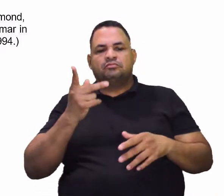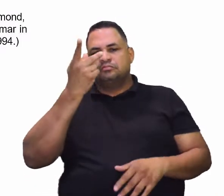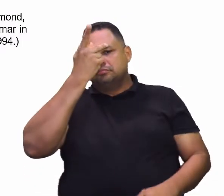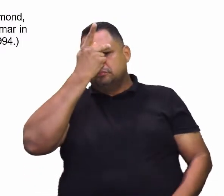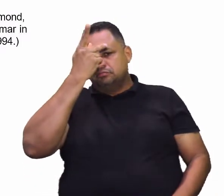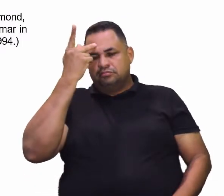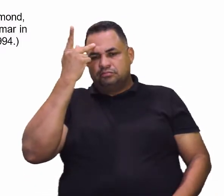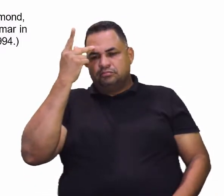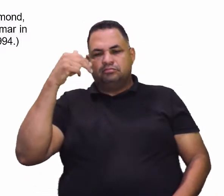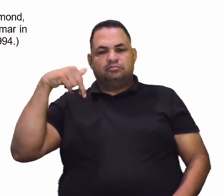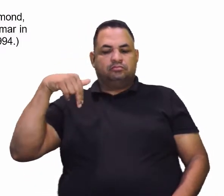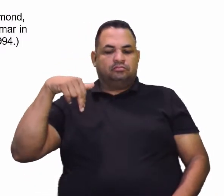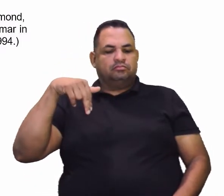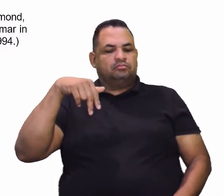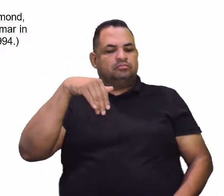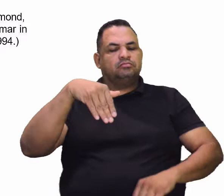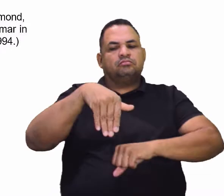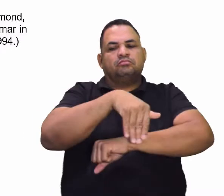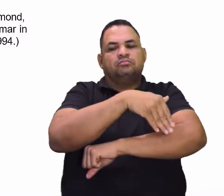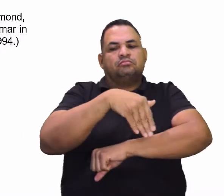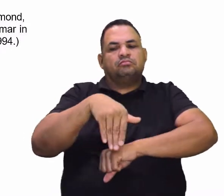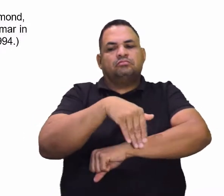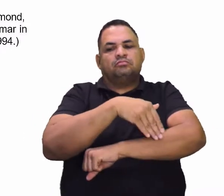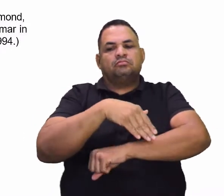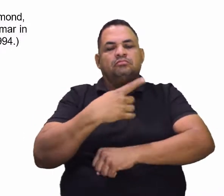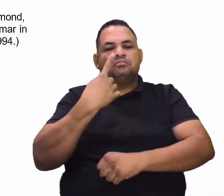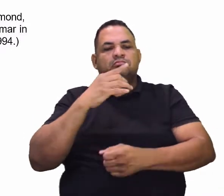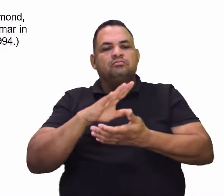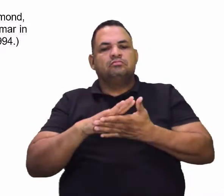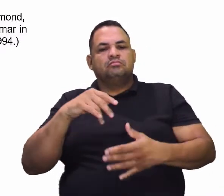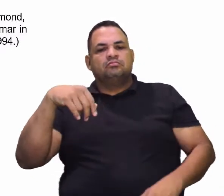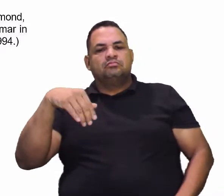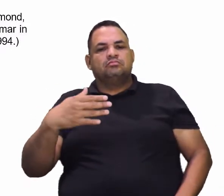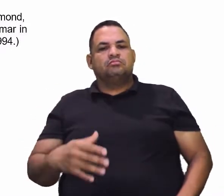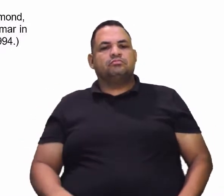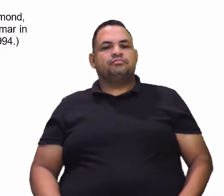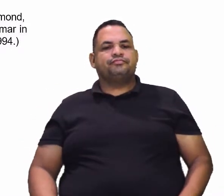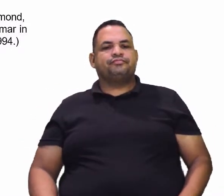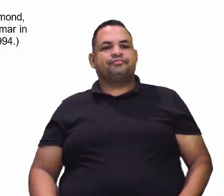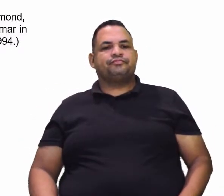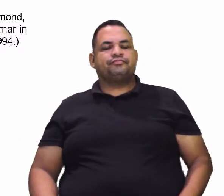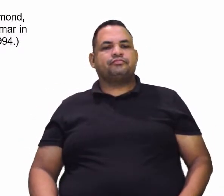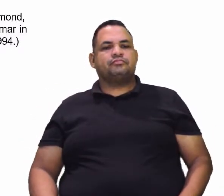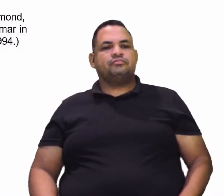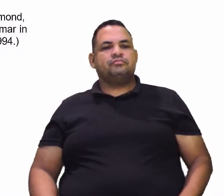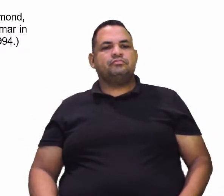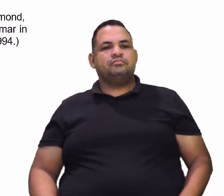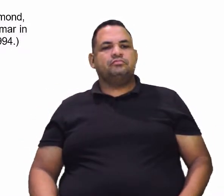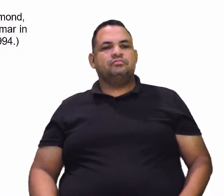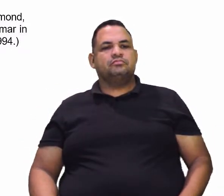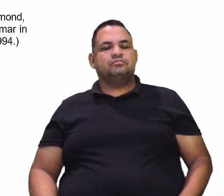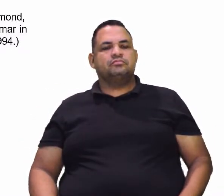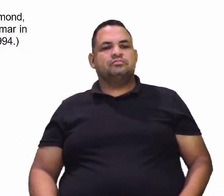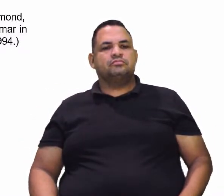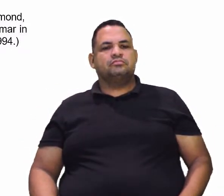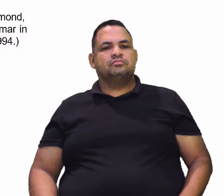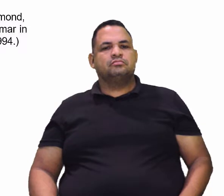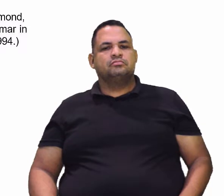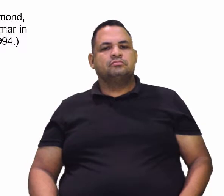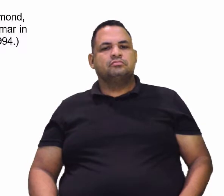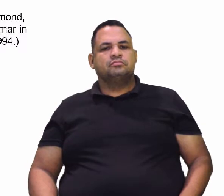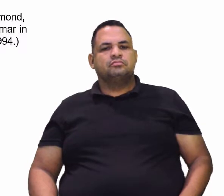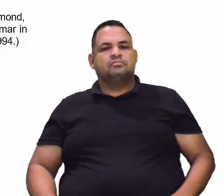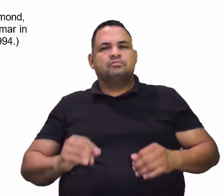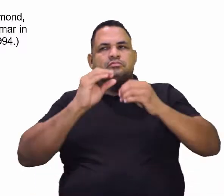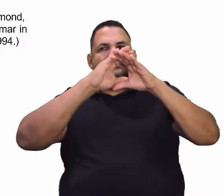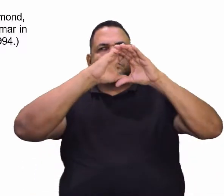que está andando na rua, apesar da imagem estar assim, é uma pessoa andando na rua, e aqui em cima nós temos clouds, black clouds, que